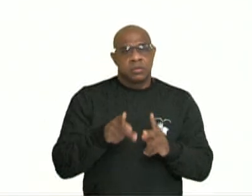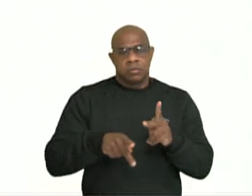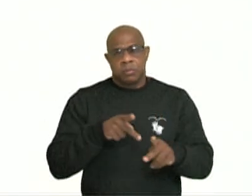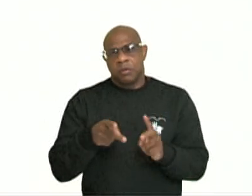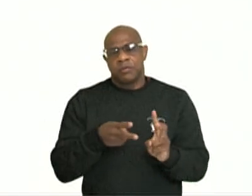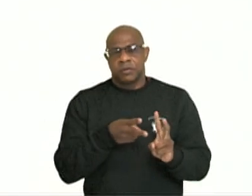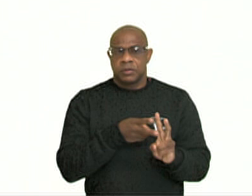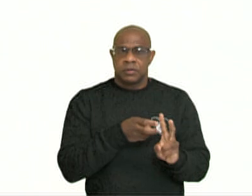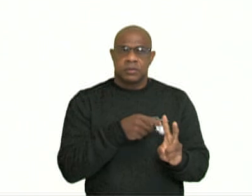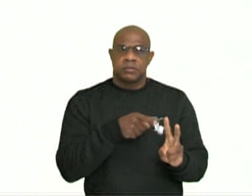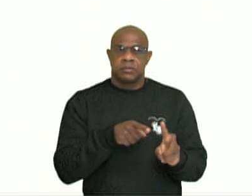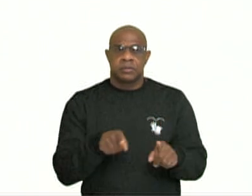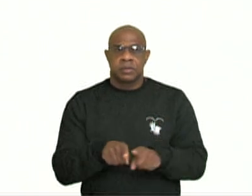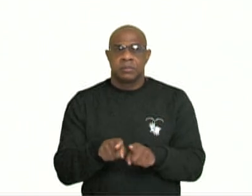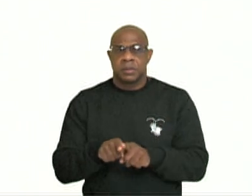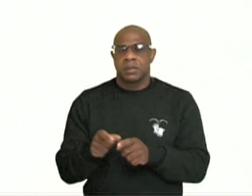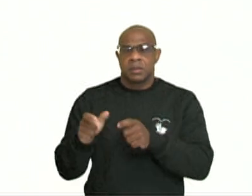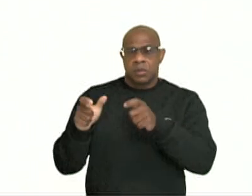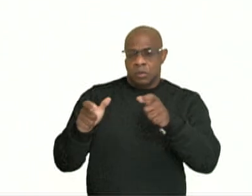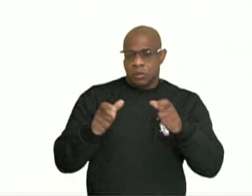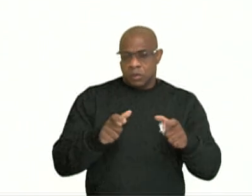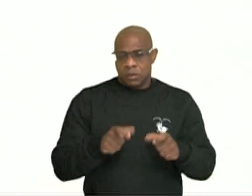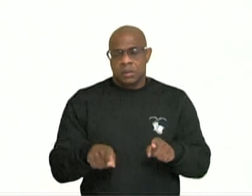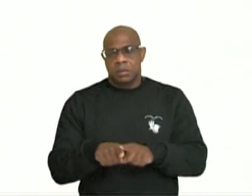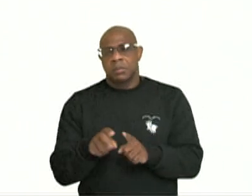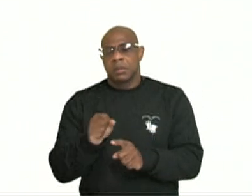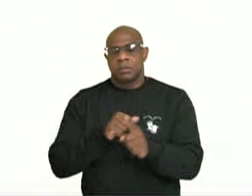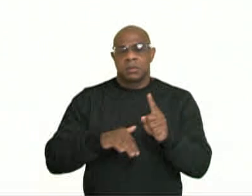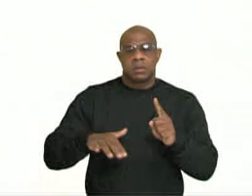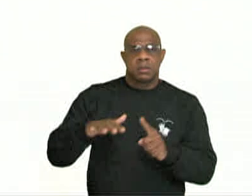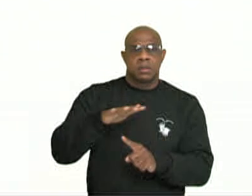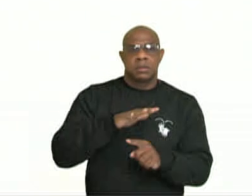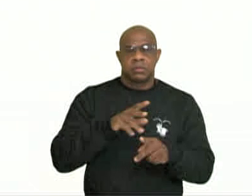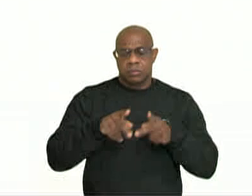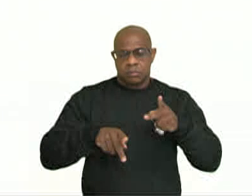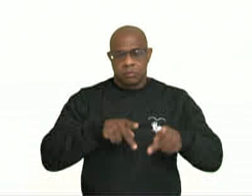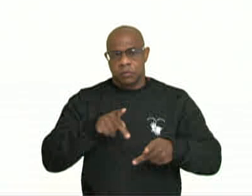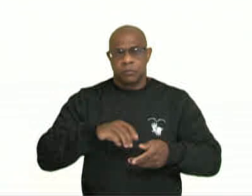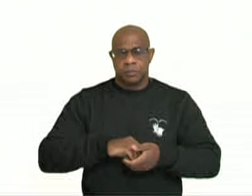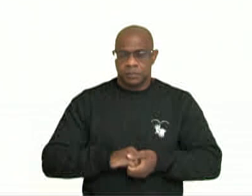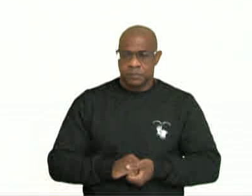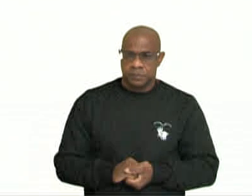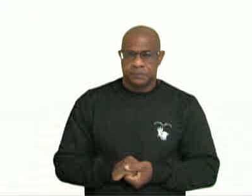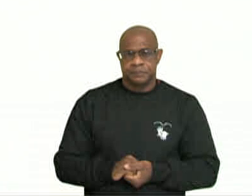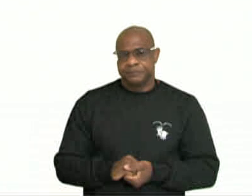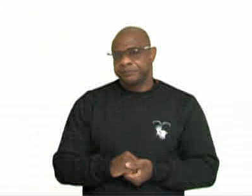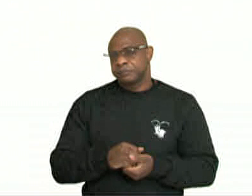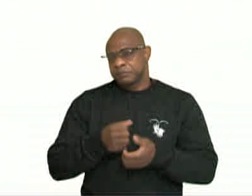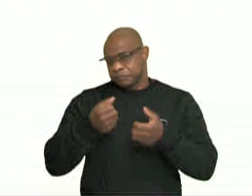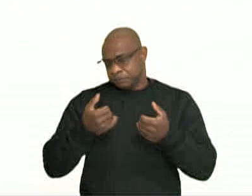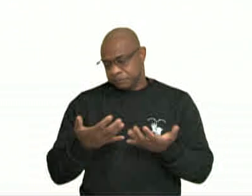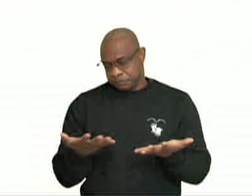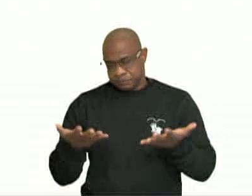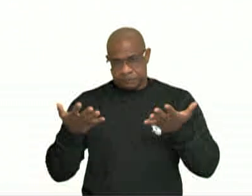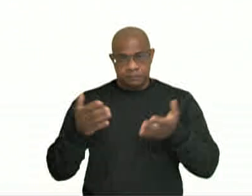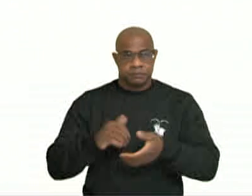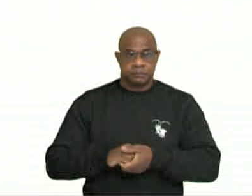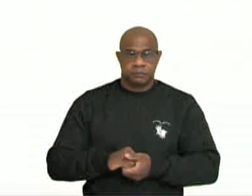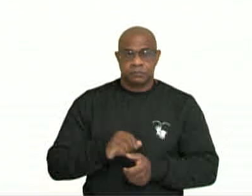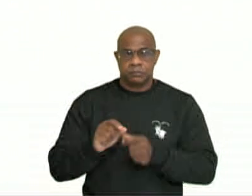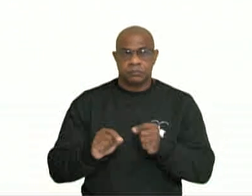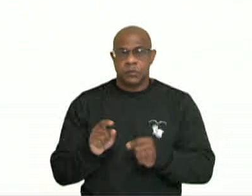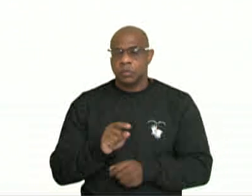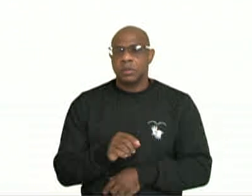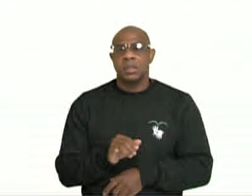especificidades sobre a localização e a sociedade dessas populações. A primeira questão também, não é